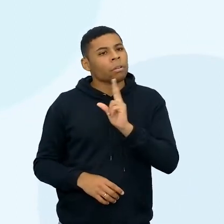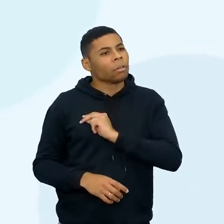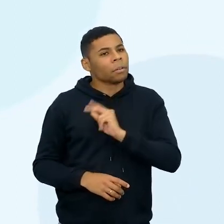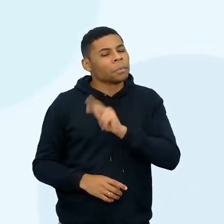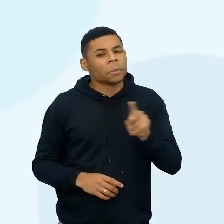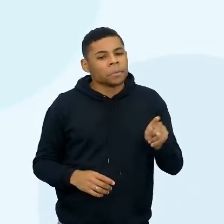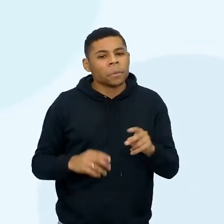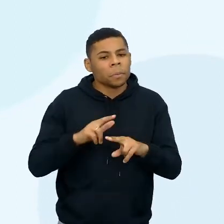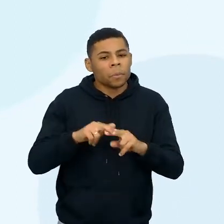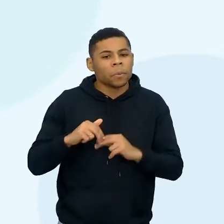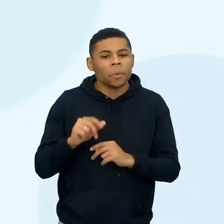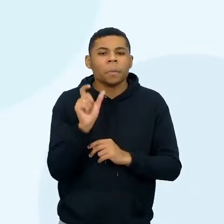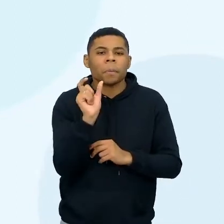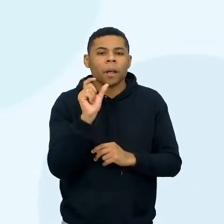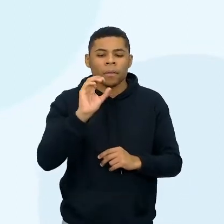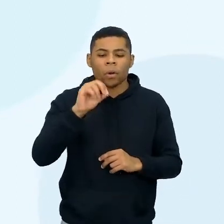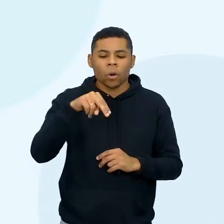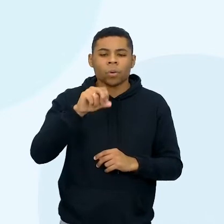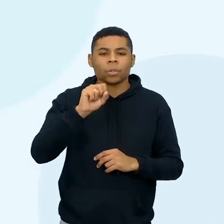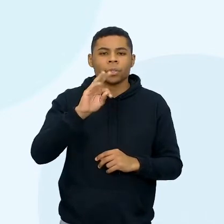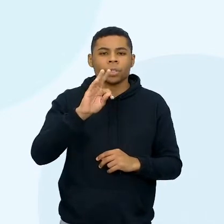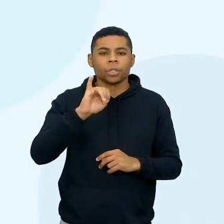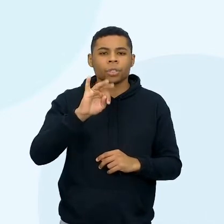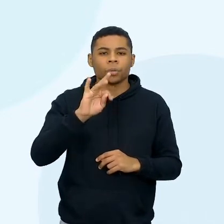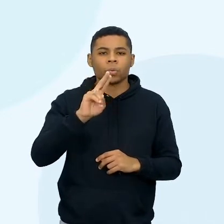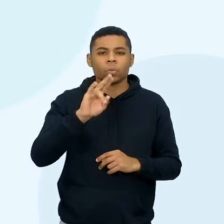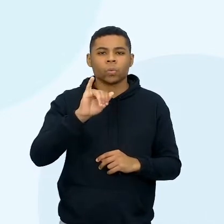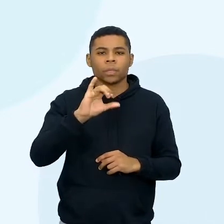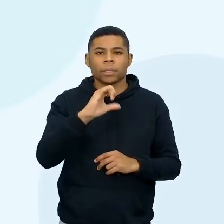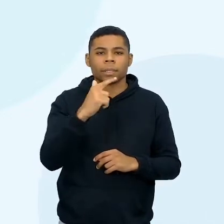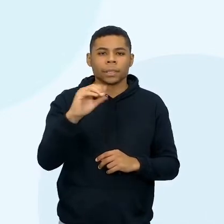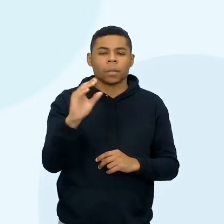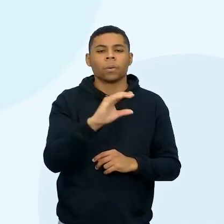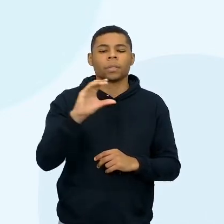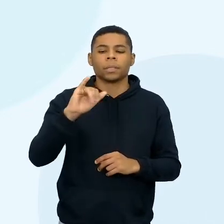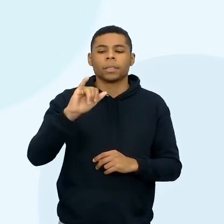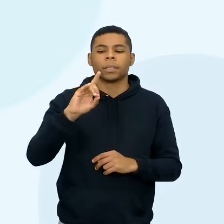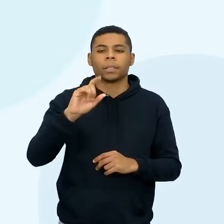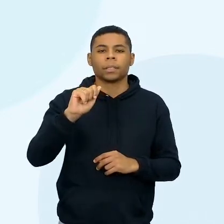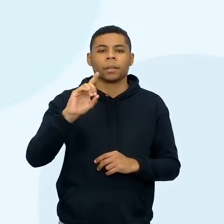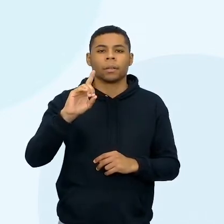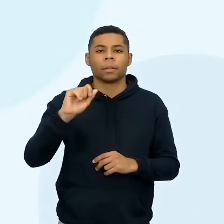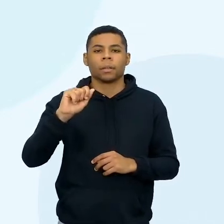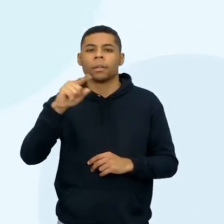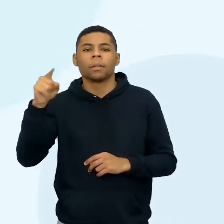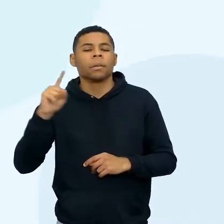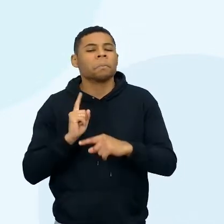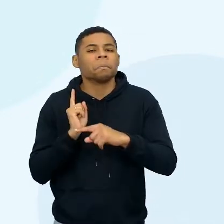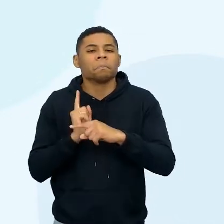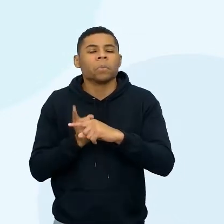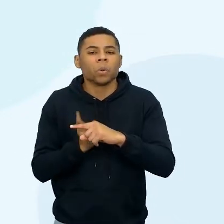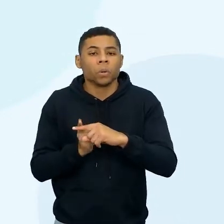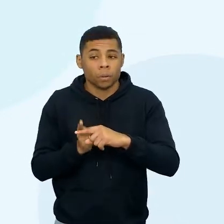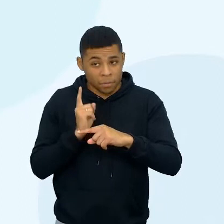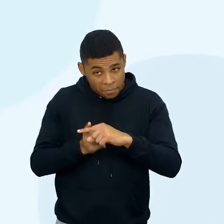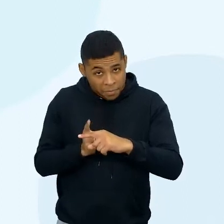que Constituição Cidadã? Porque foi a Constituição que mais ampliou